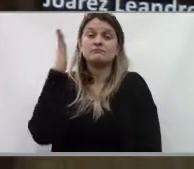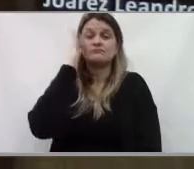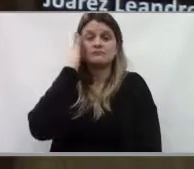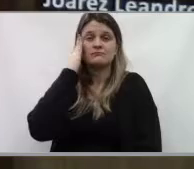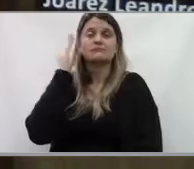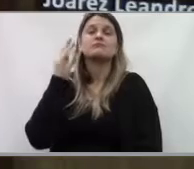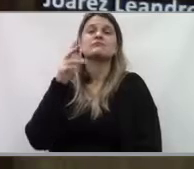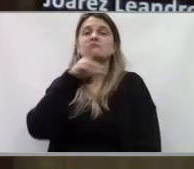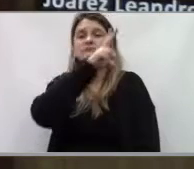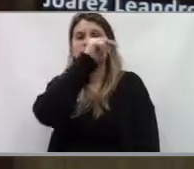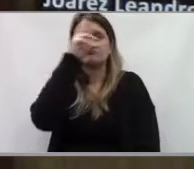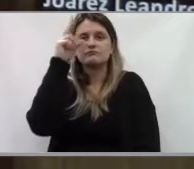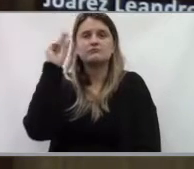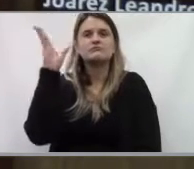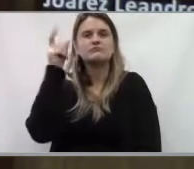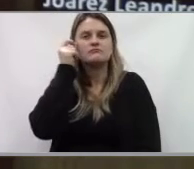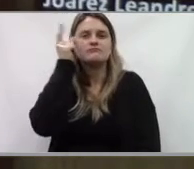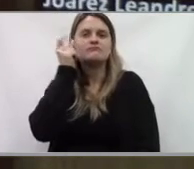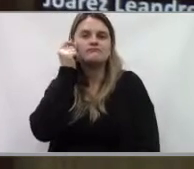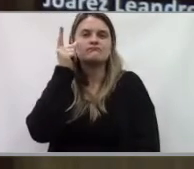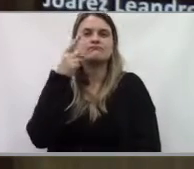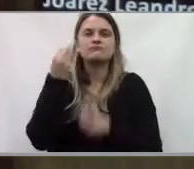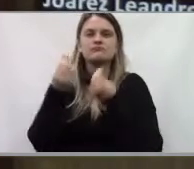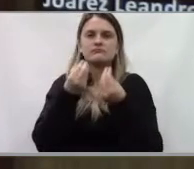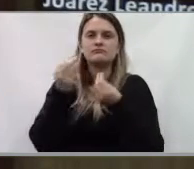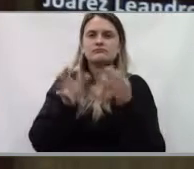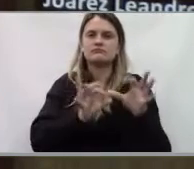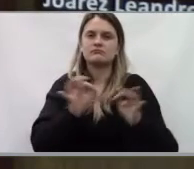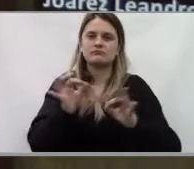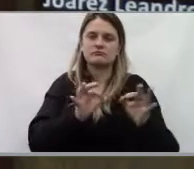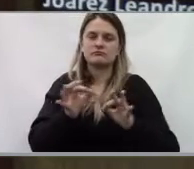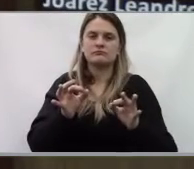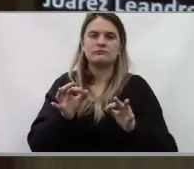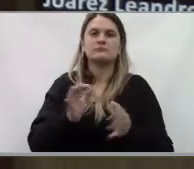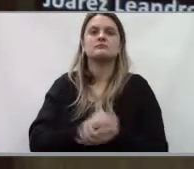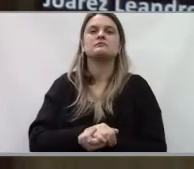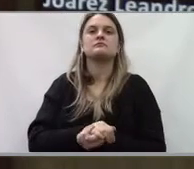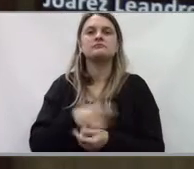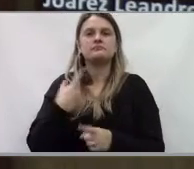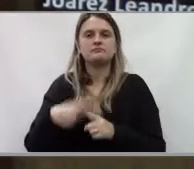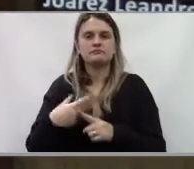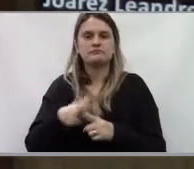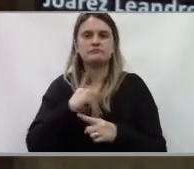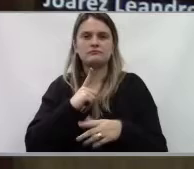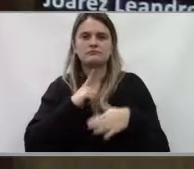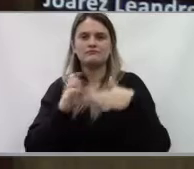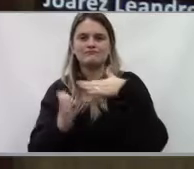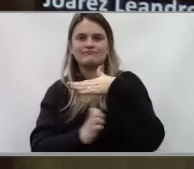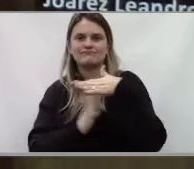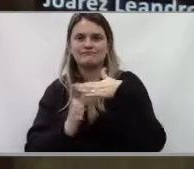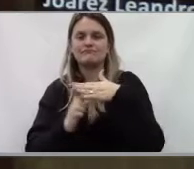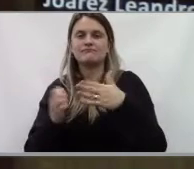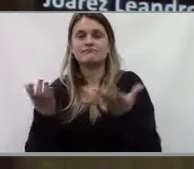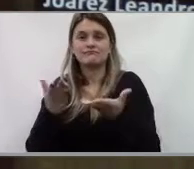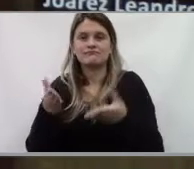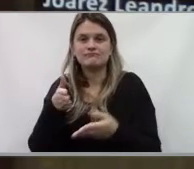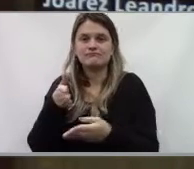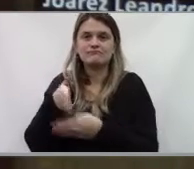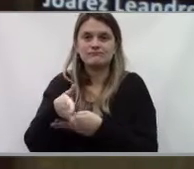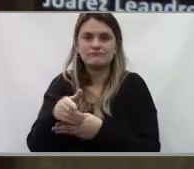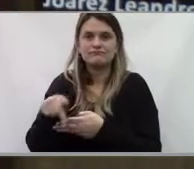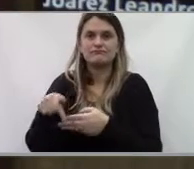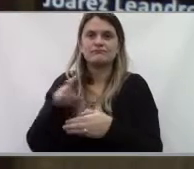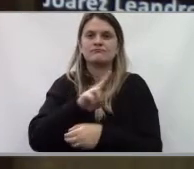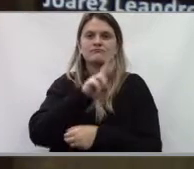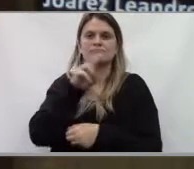também que o Executivo já tem toda uma tratativa no sentido de urbanismo também, porque tem uma empresa que está para se instalar em União da